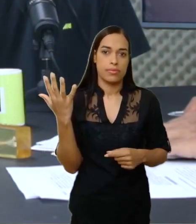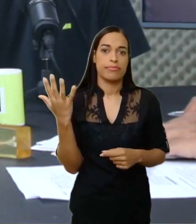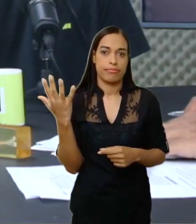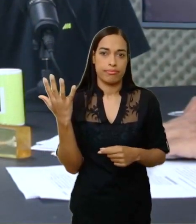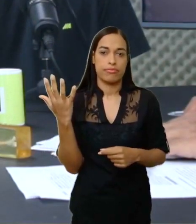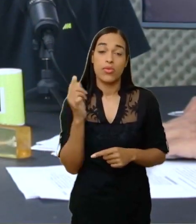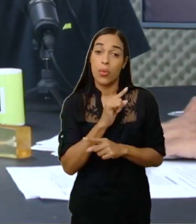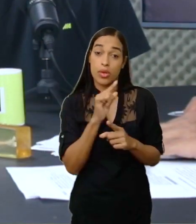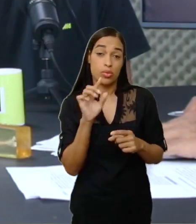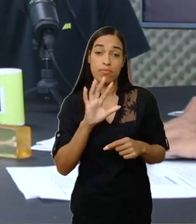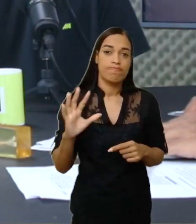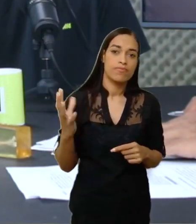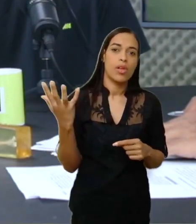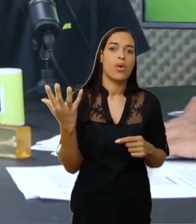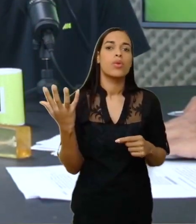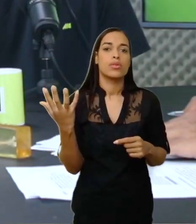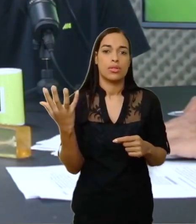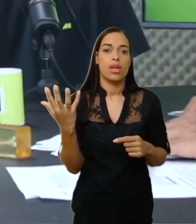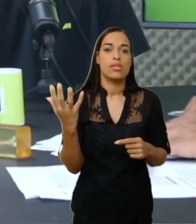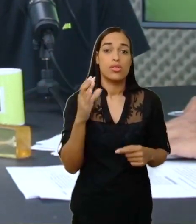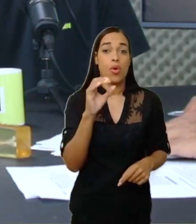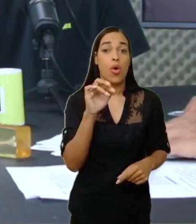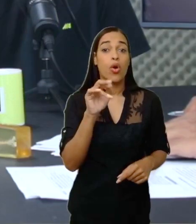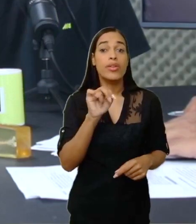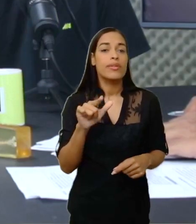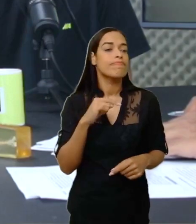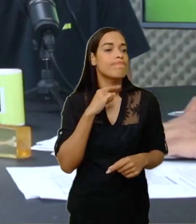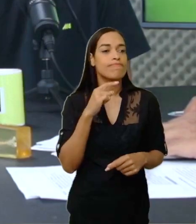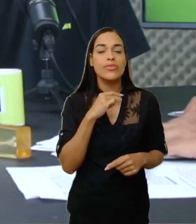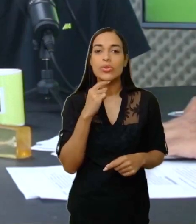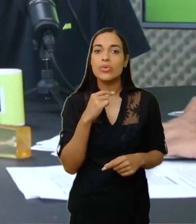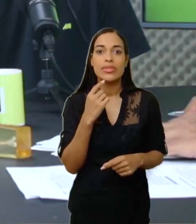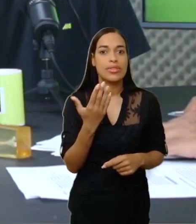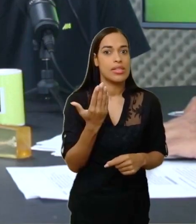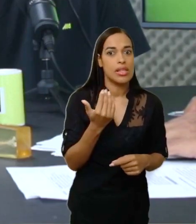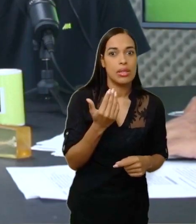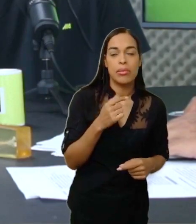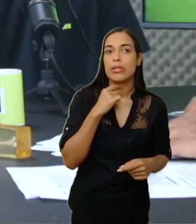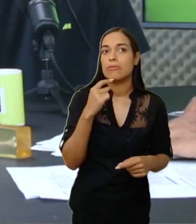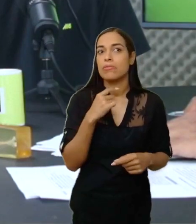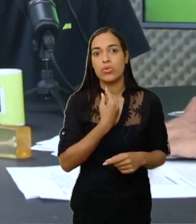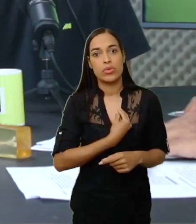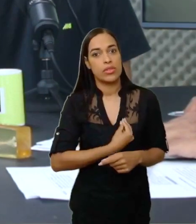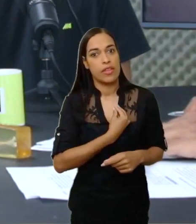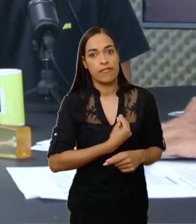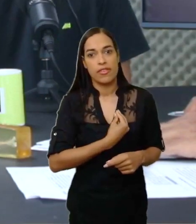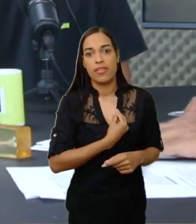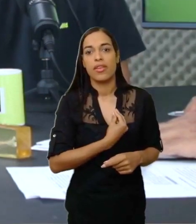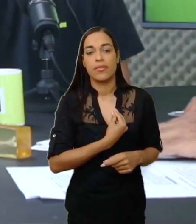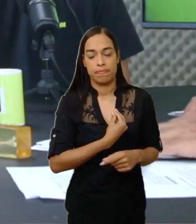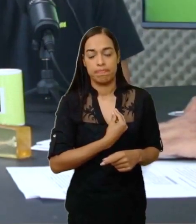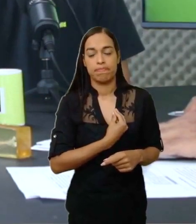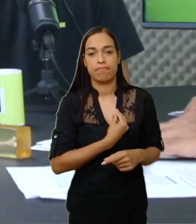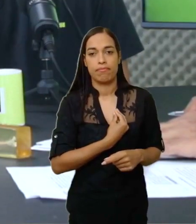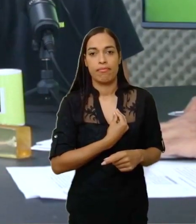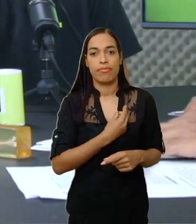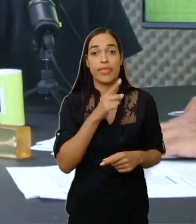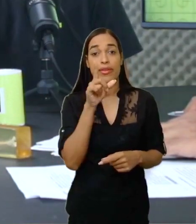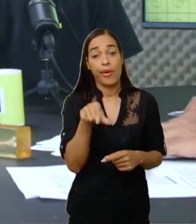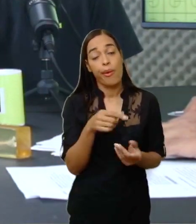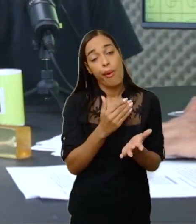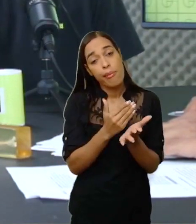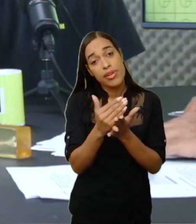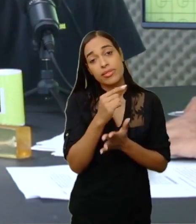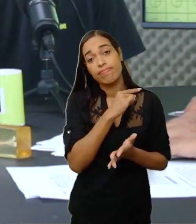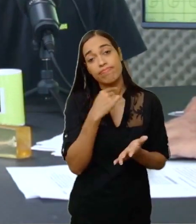não acontece, o coral ele não consegue se alimentar, ele não consegue sobreviver. Então, acontece o branqueamento, que é justamente a morte